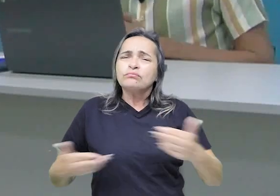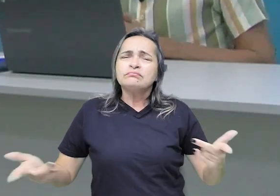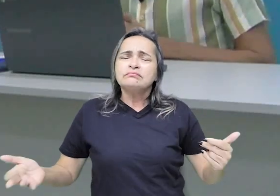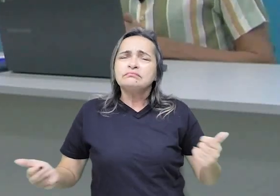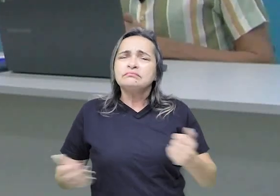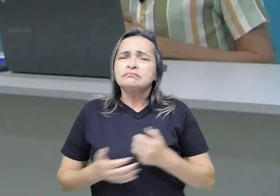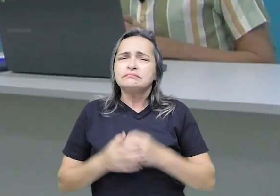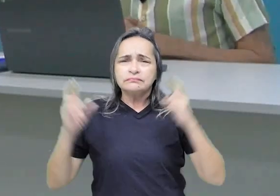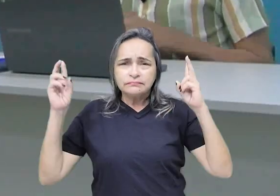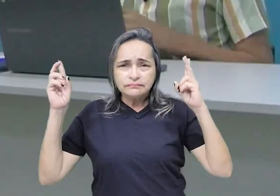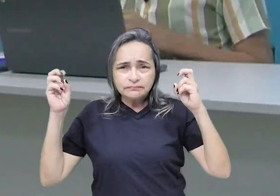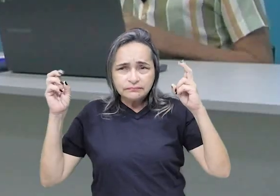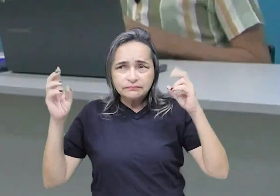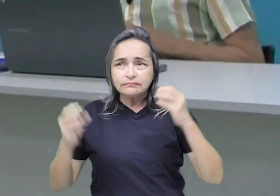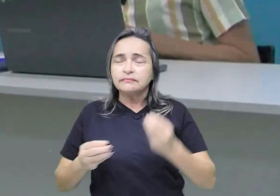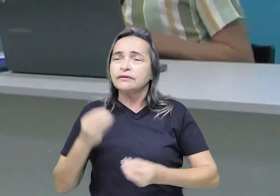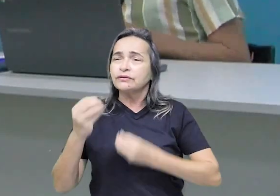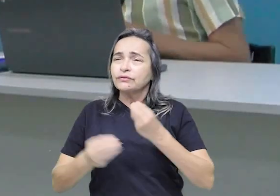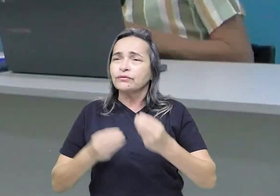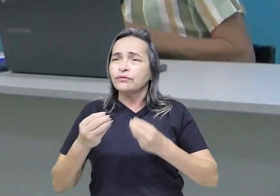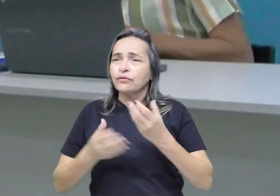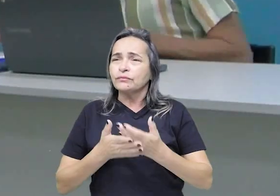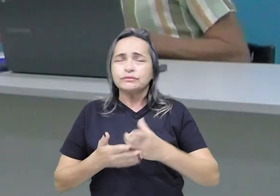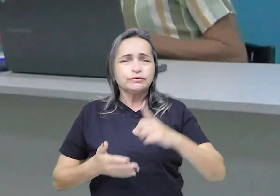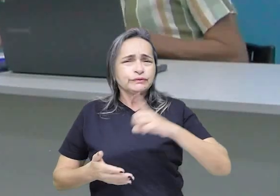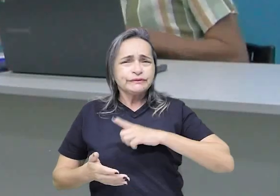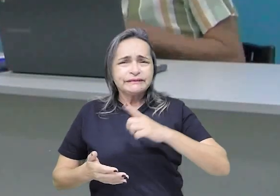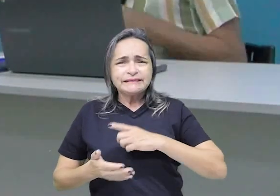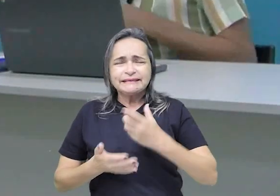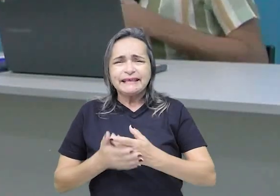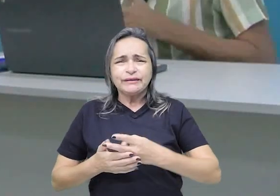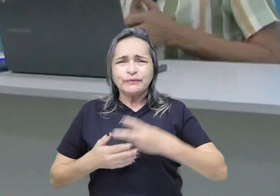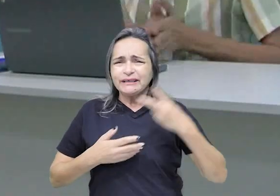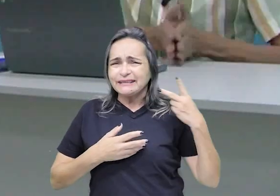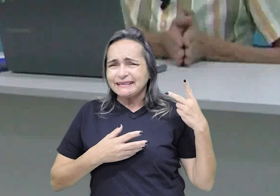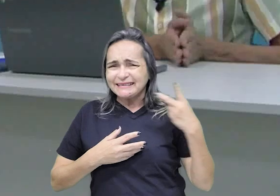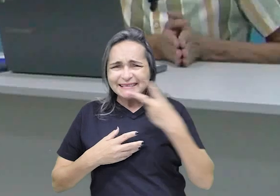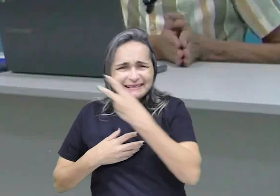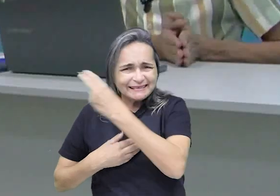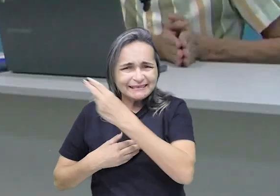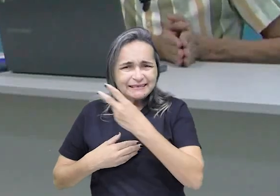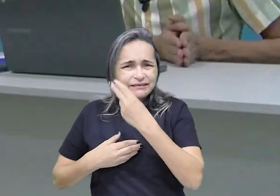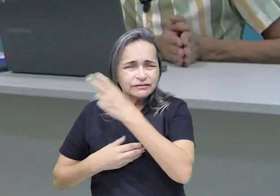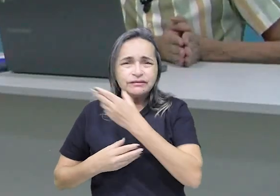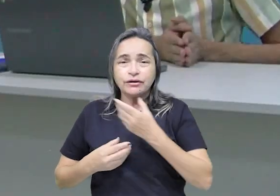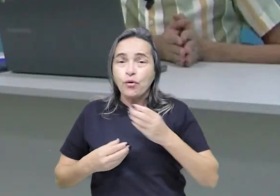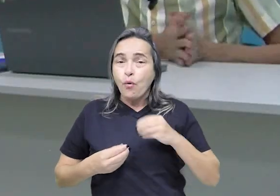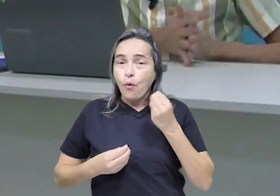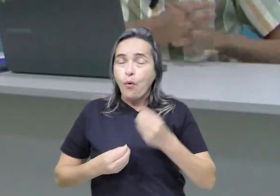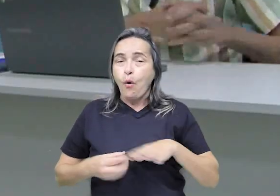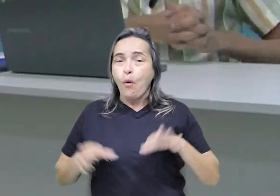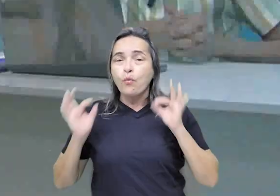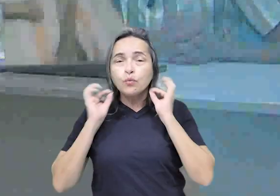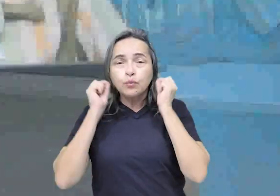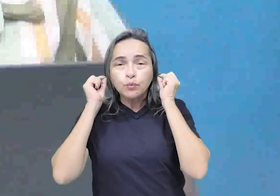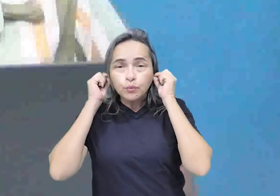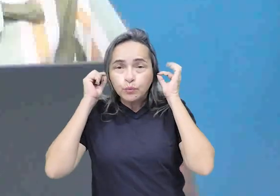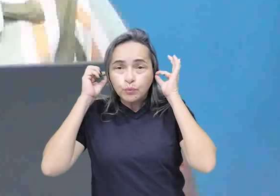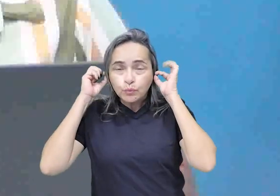exemplo a realização de uma cirurgia reparativa ou a aquisição de um aparelho auditivo